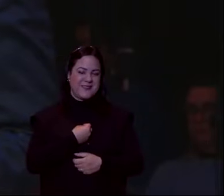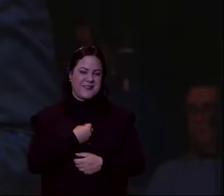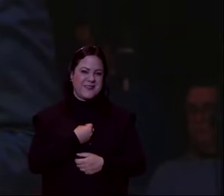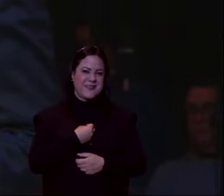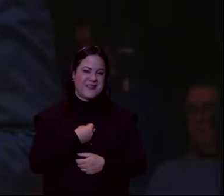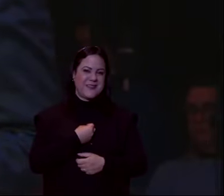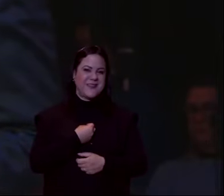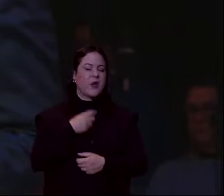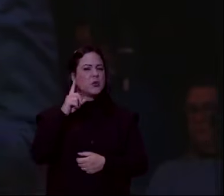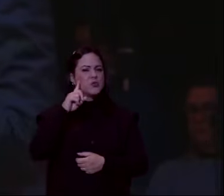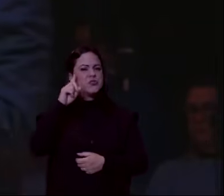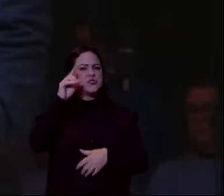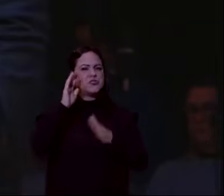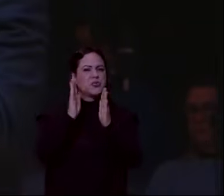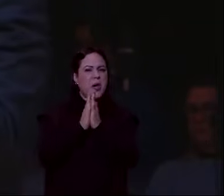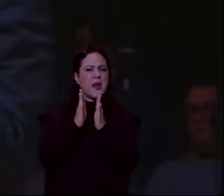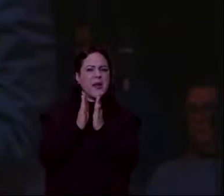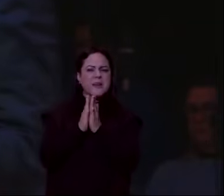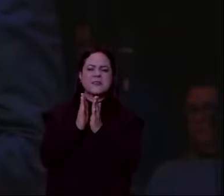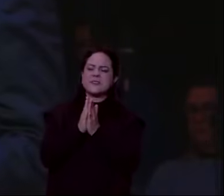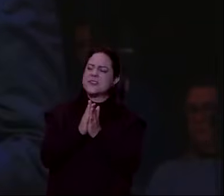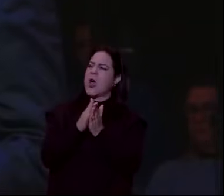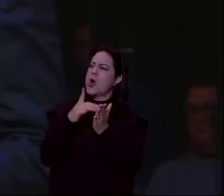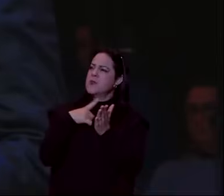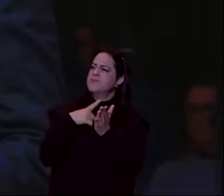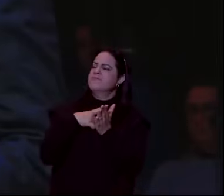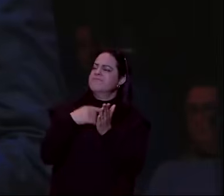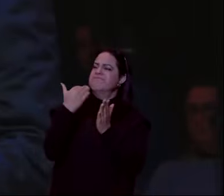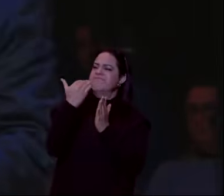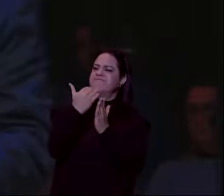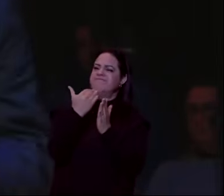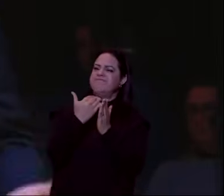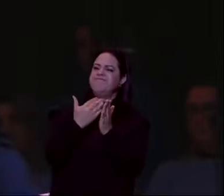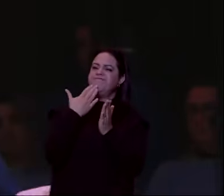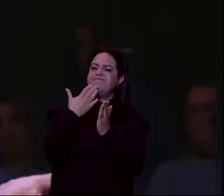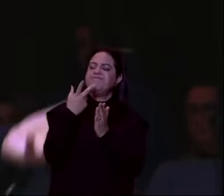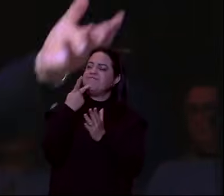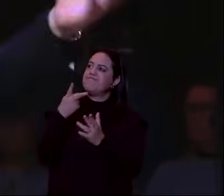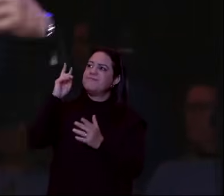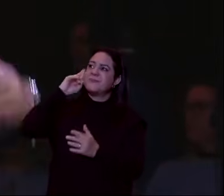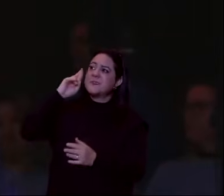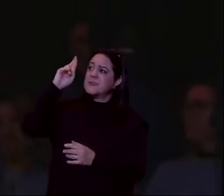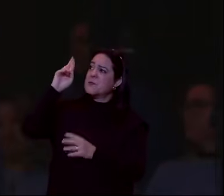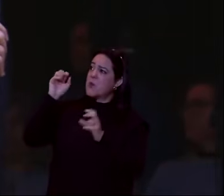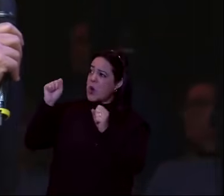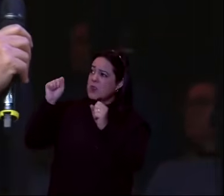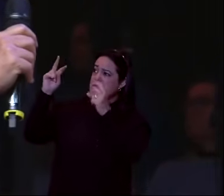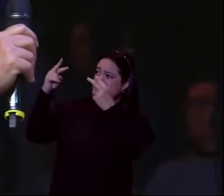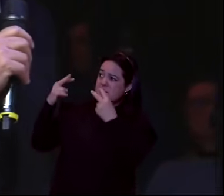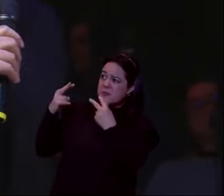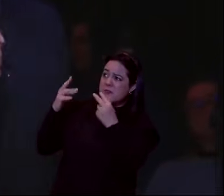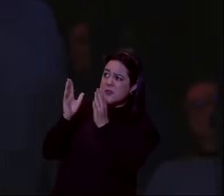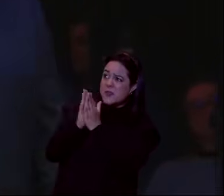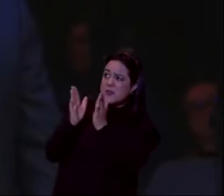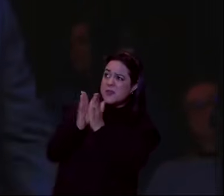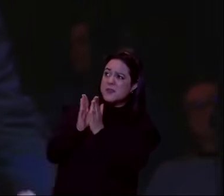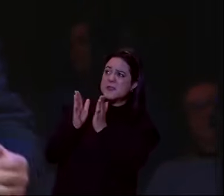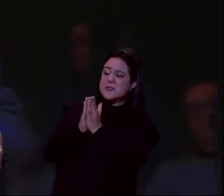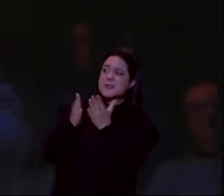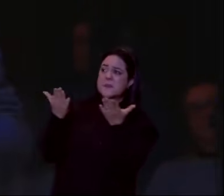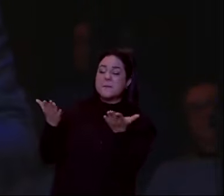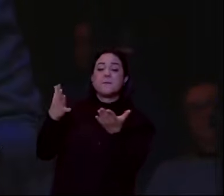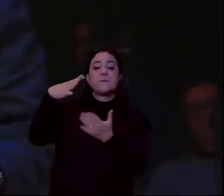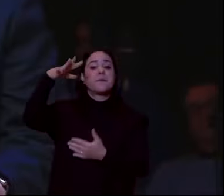oração, em que estavam lá colocando os pedidos, eu orei e falei: Senhor, será que o Senhor pode ouvir a minha oração? E